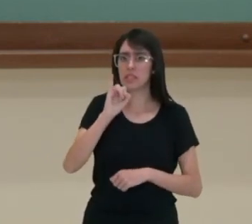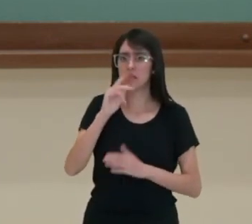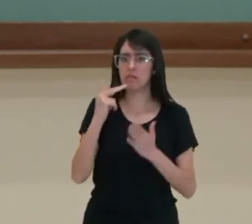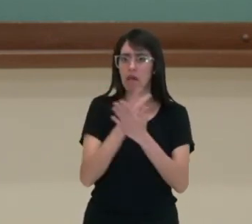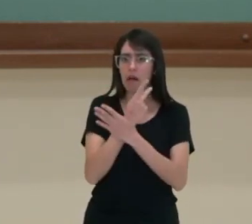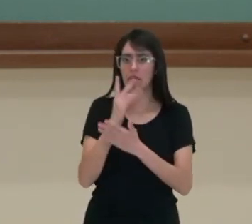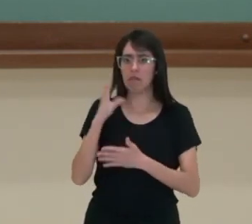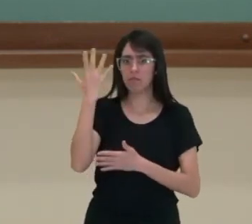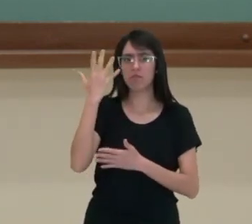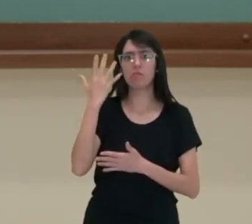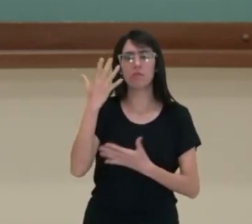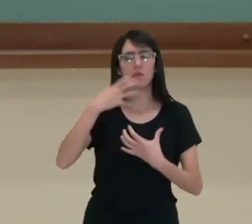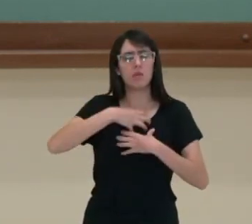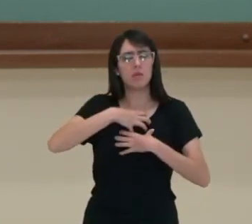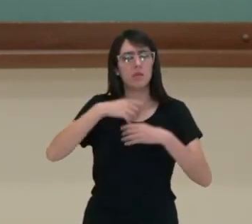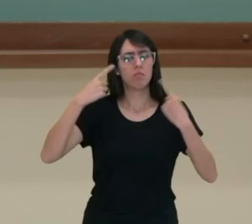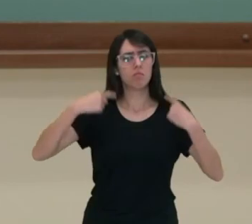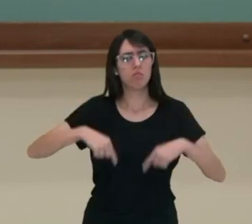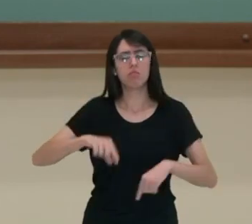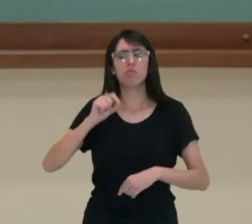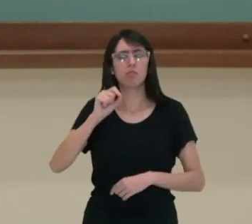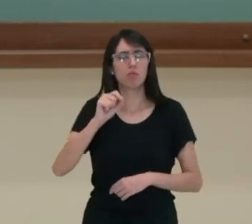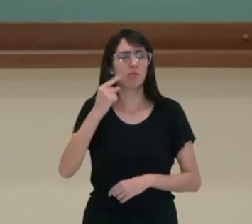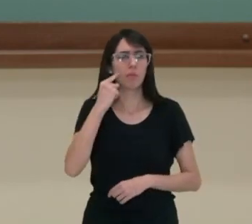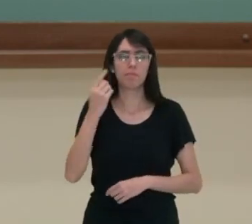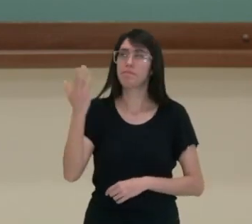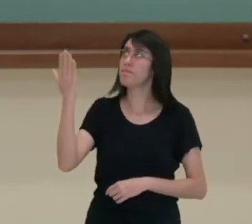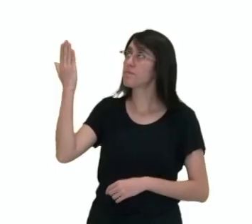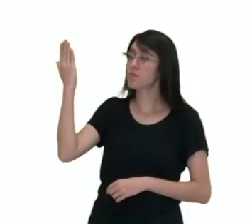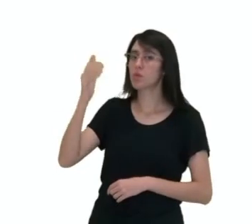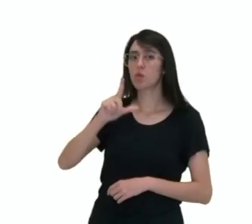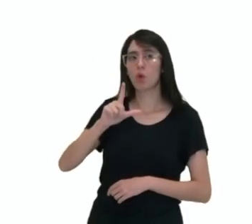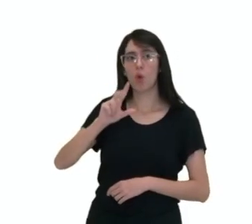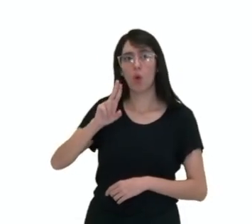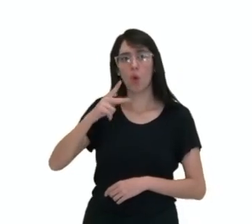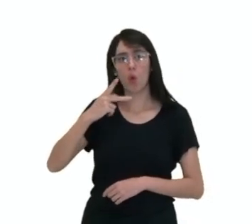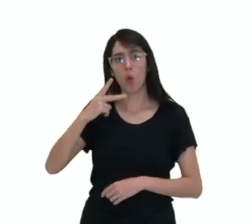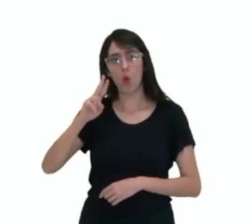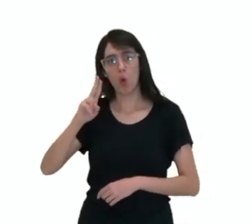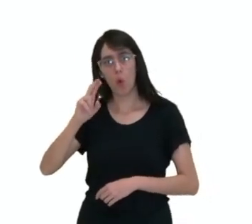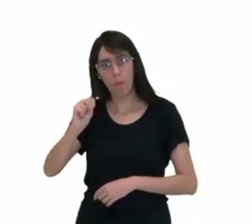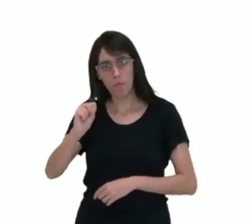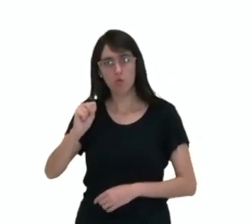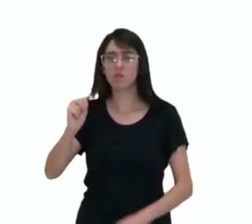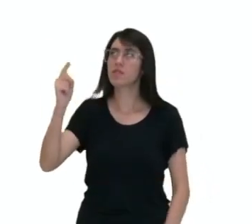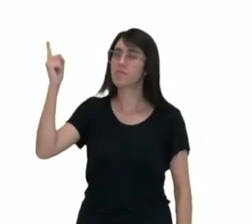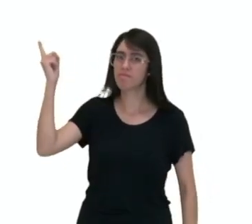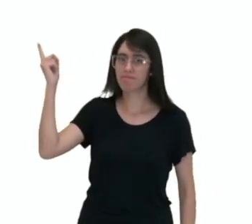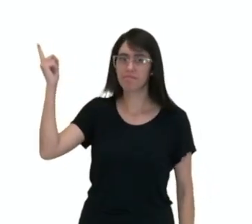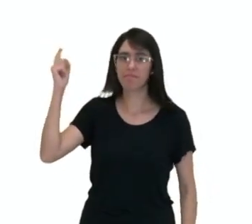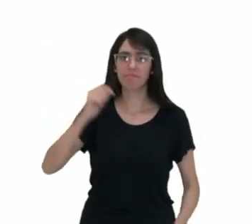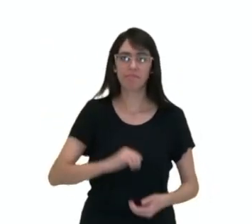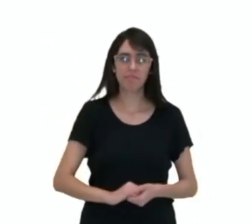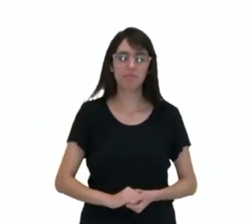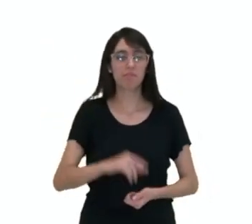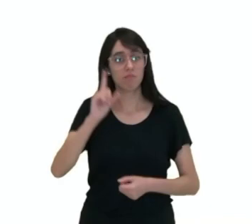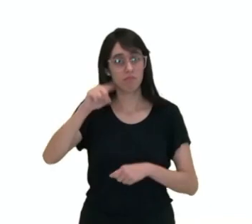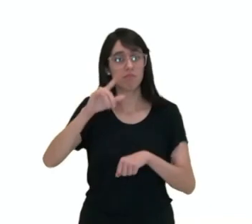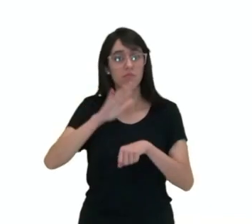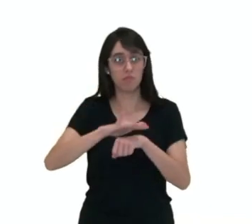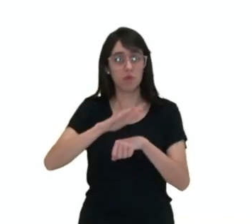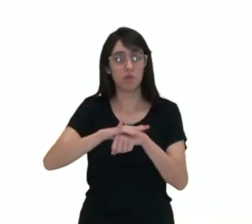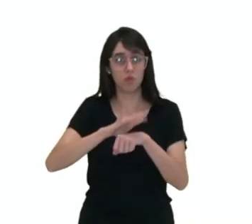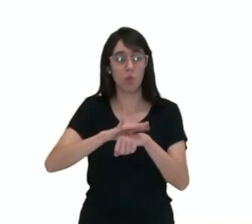é uma doença. Então, vamos ver quais doenças. Tem o lúpus eritematoso sistêmico. Então, é uma doença,